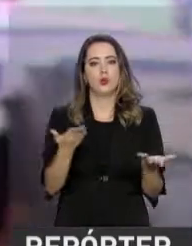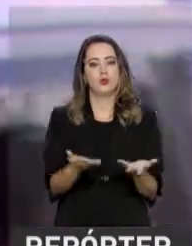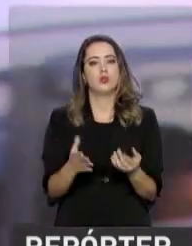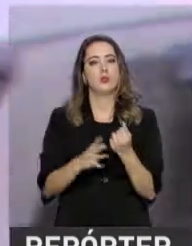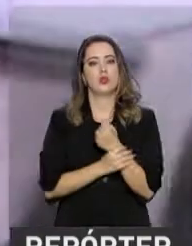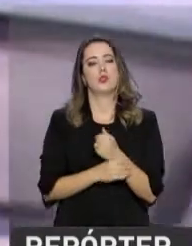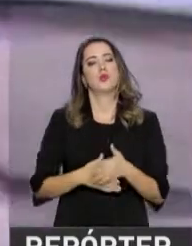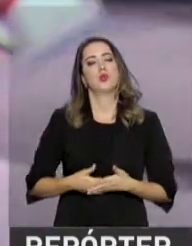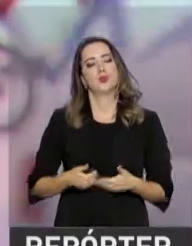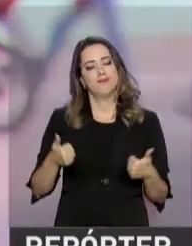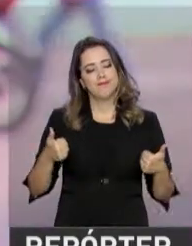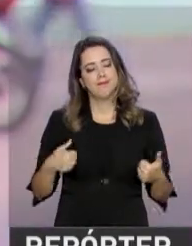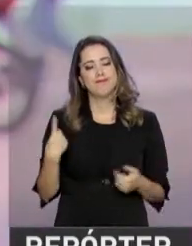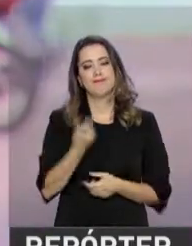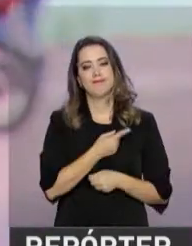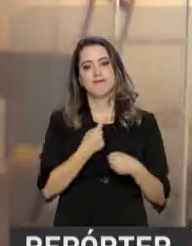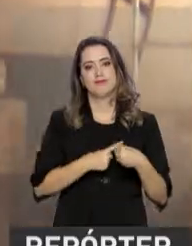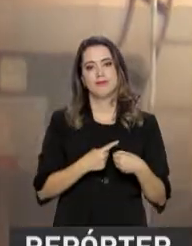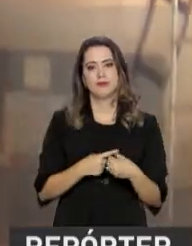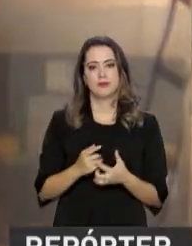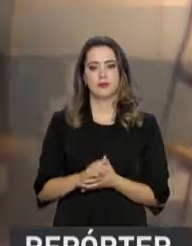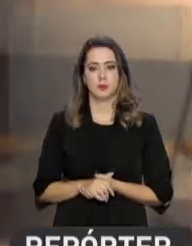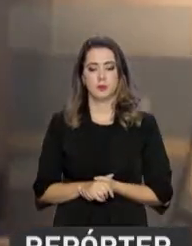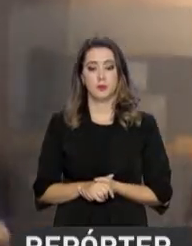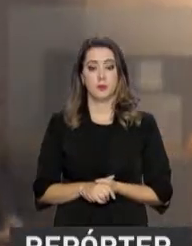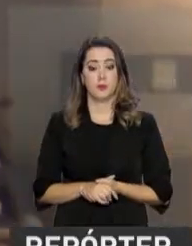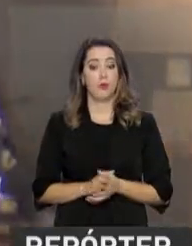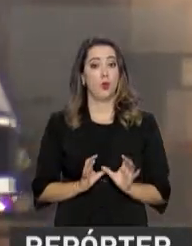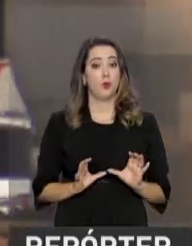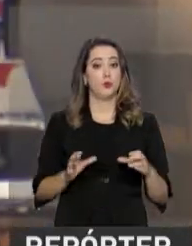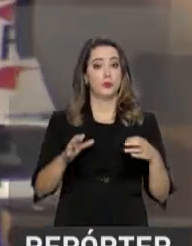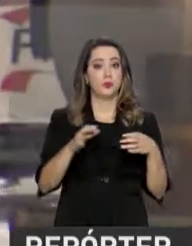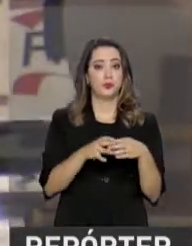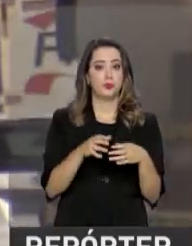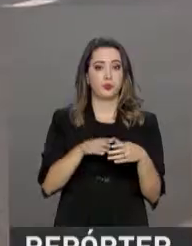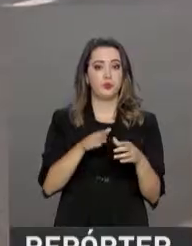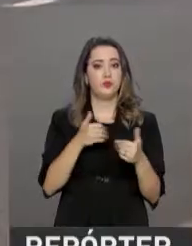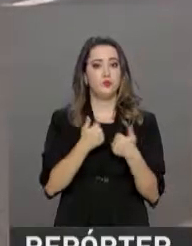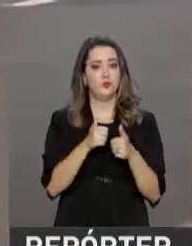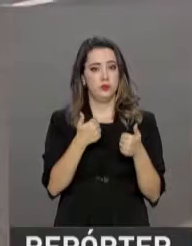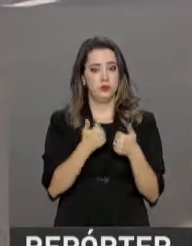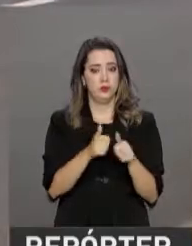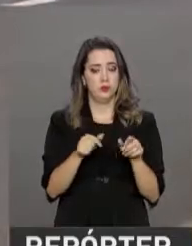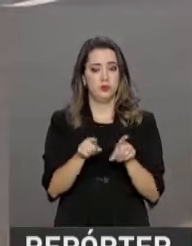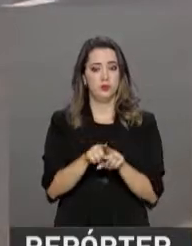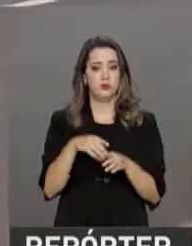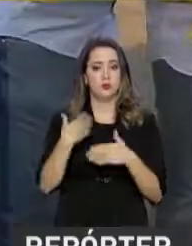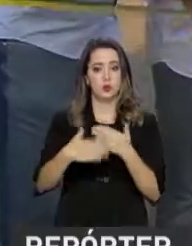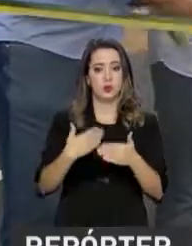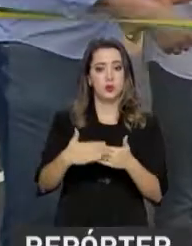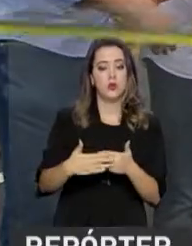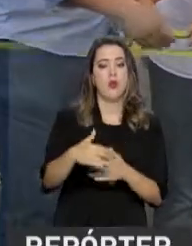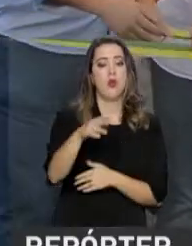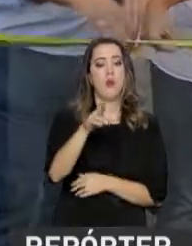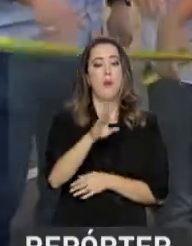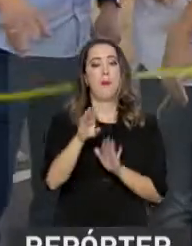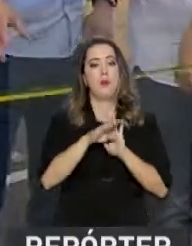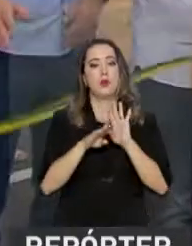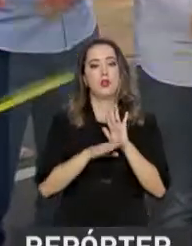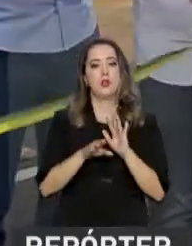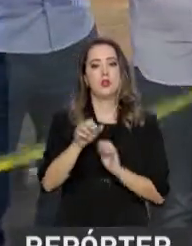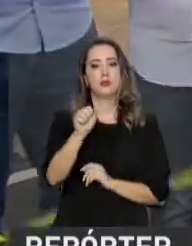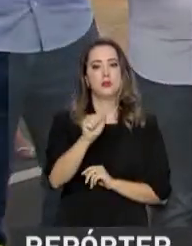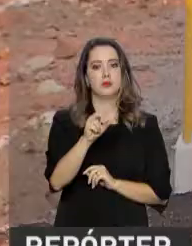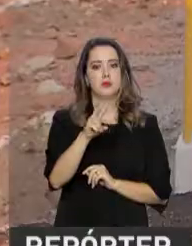que vai aumentar bastante em nossa cidade né parte das obras do setor de transportes fazem parte do programa avançar lançado pelo governo federal